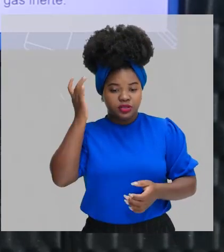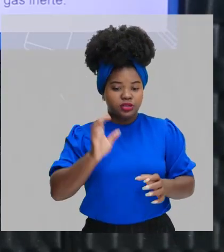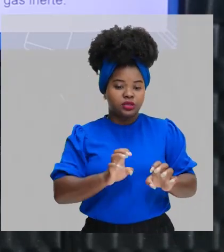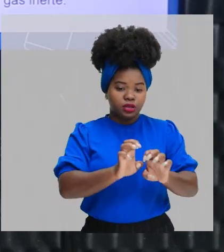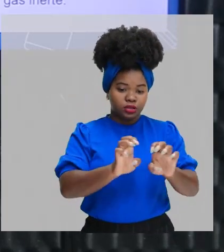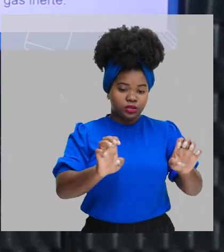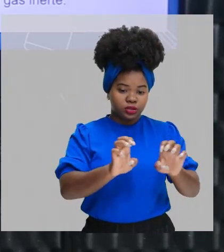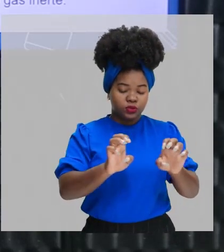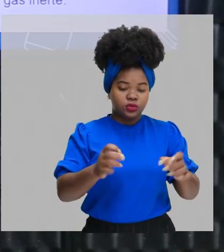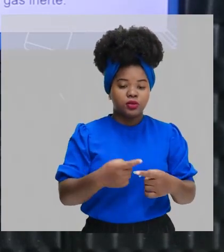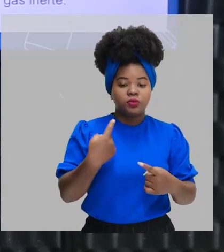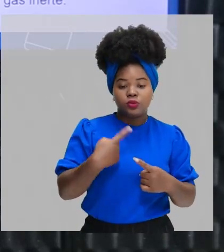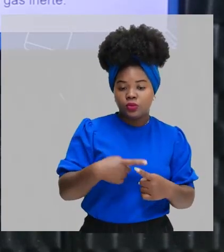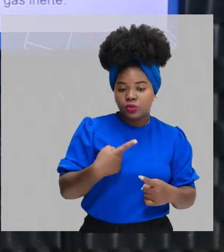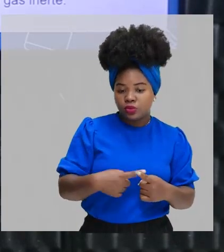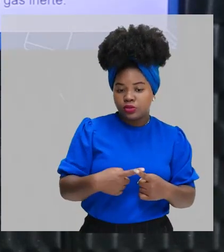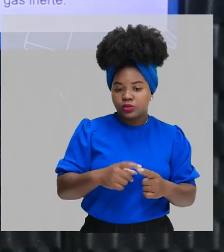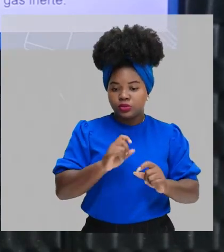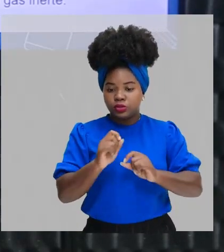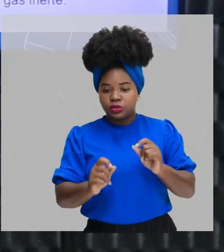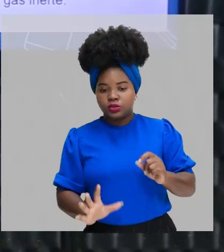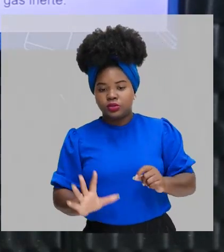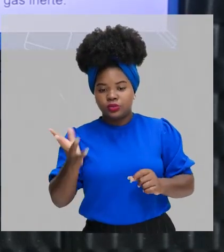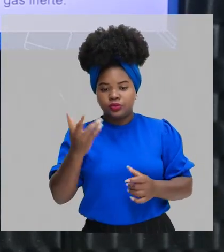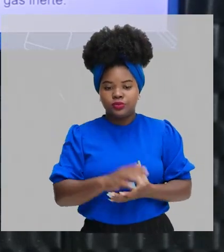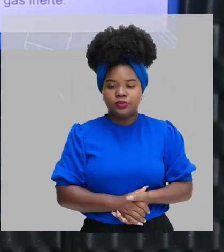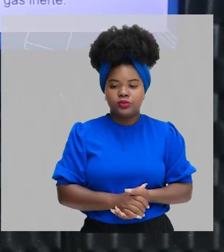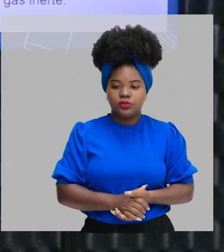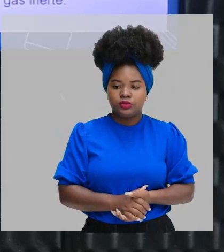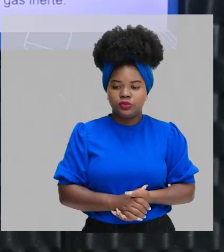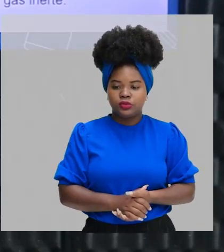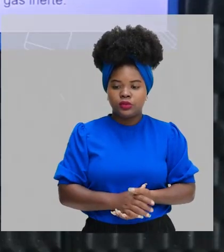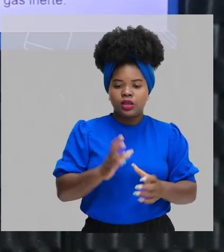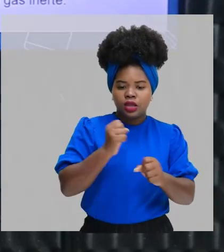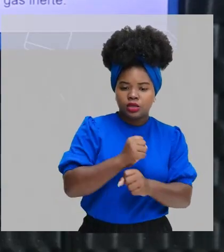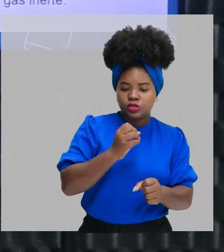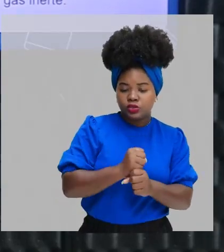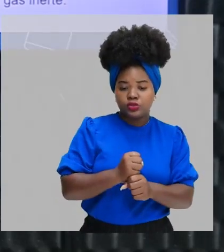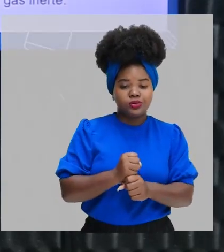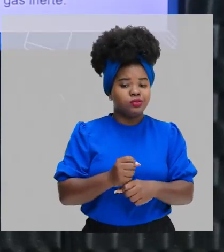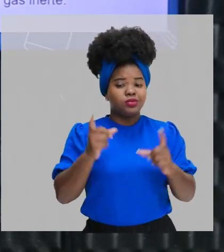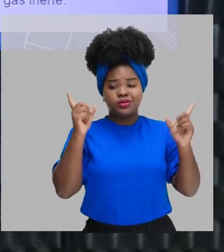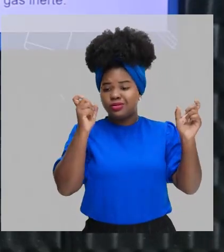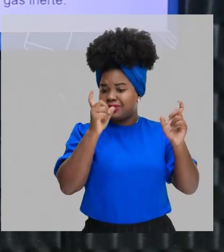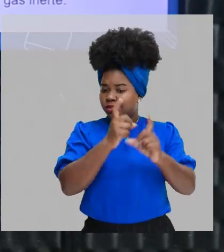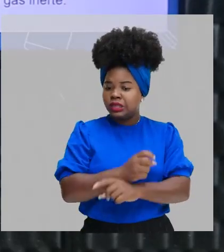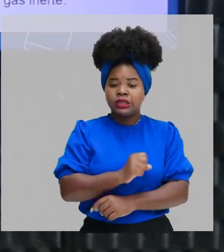porque as contas seriam bem mais complicadas se a gente trabalhar com